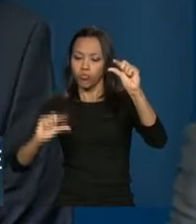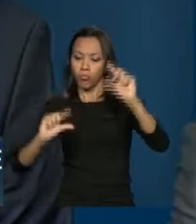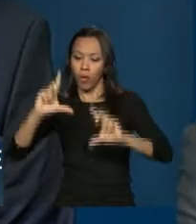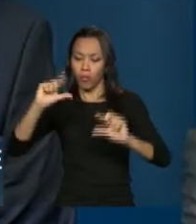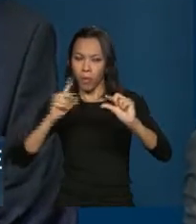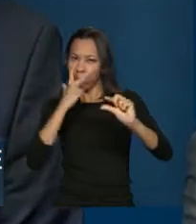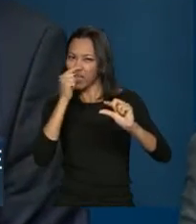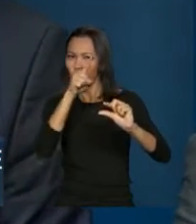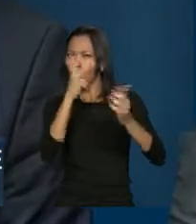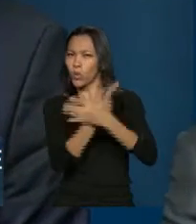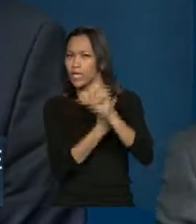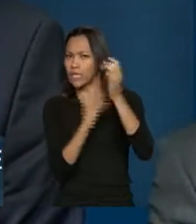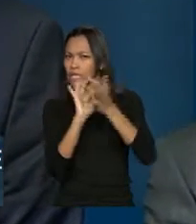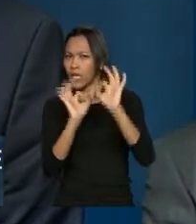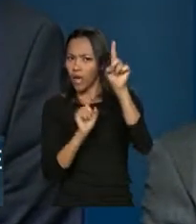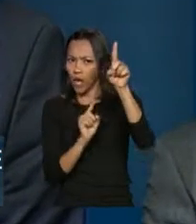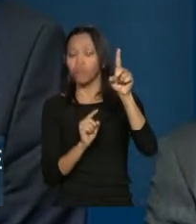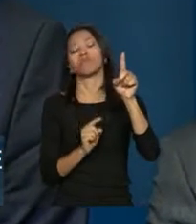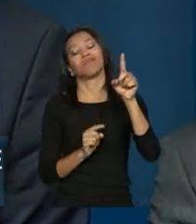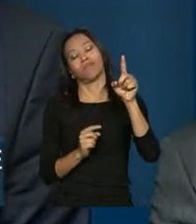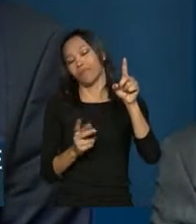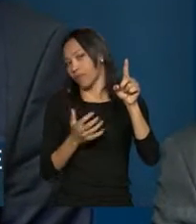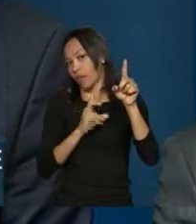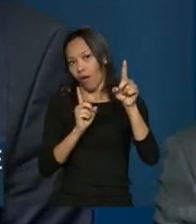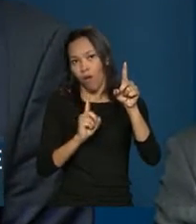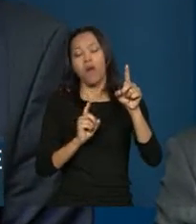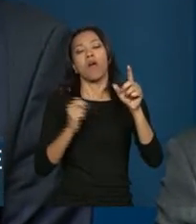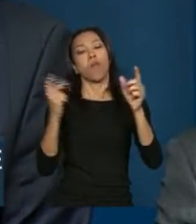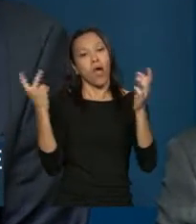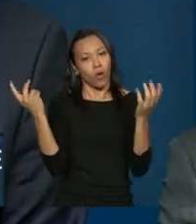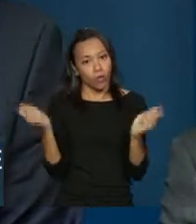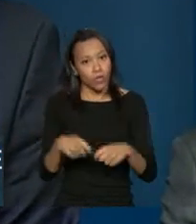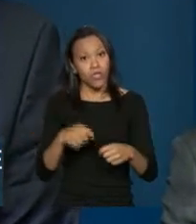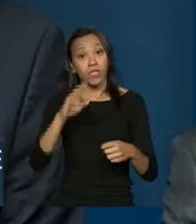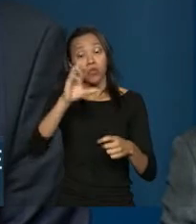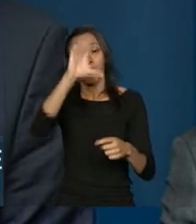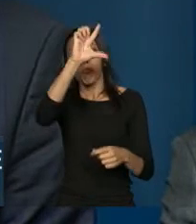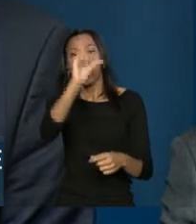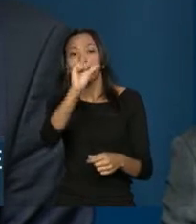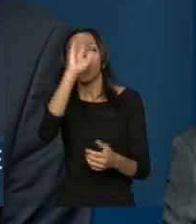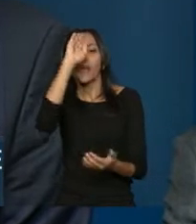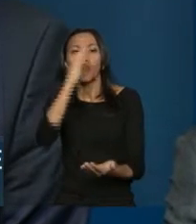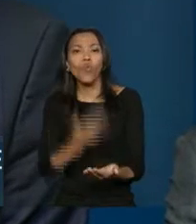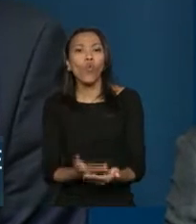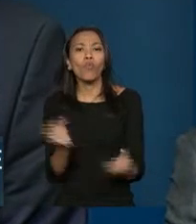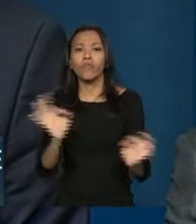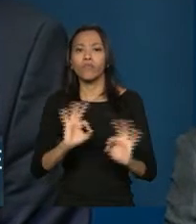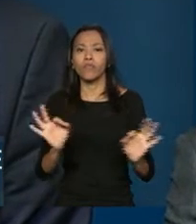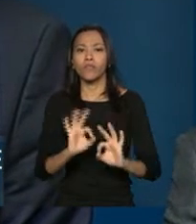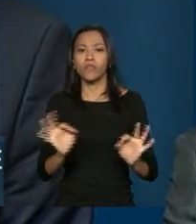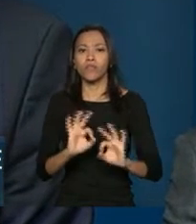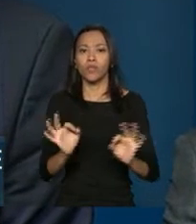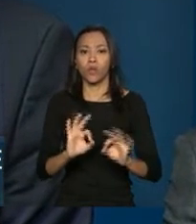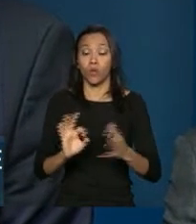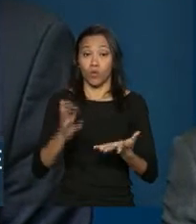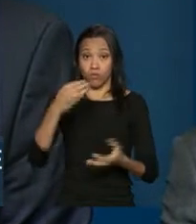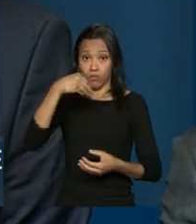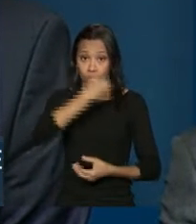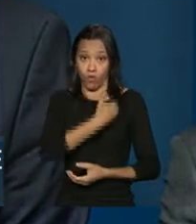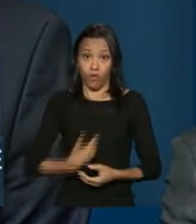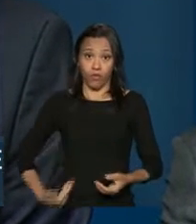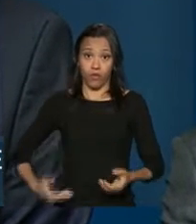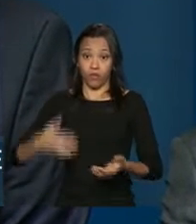esteja ocorrendo, mas pode indicar, sim, um baixo nível de confiabilidade nos canais de denúncia, nos canais